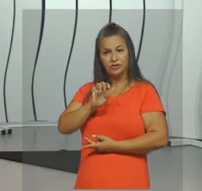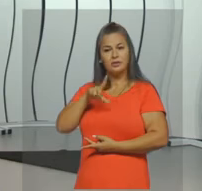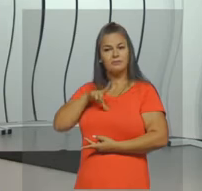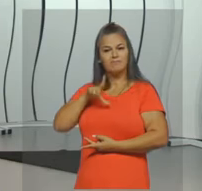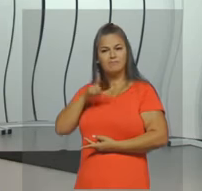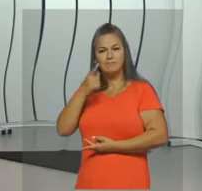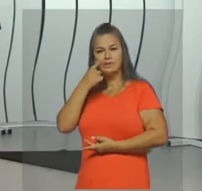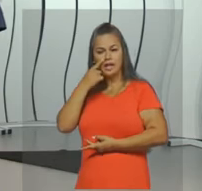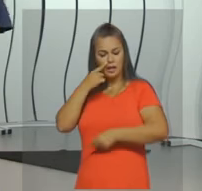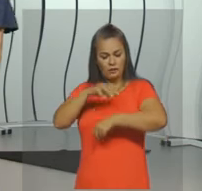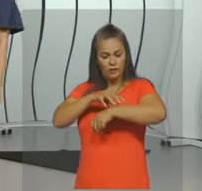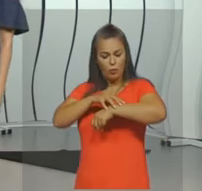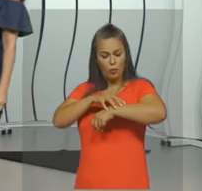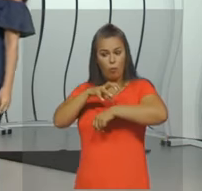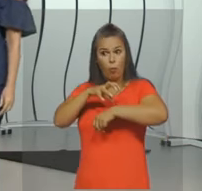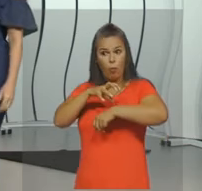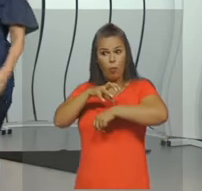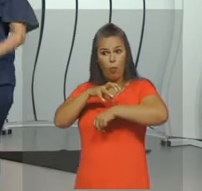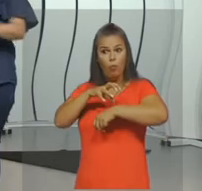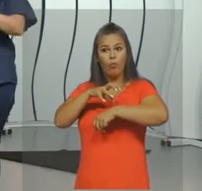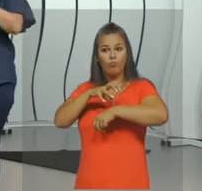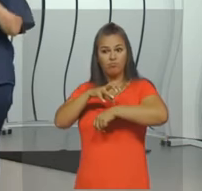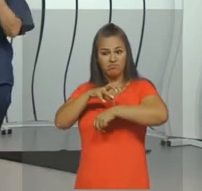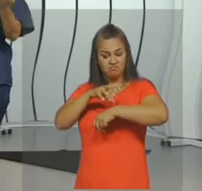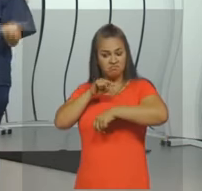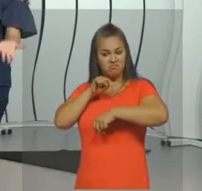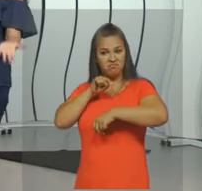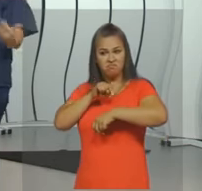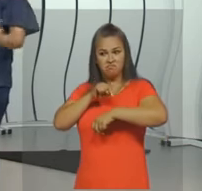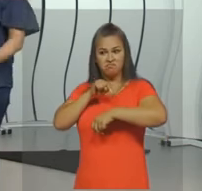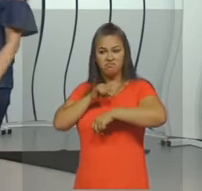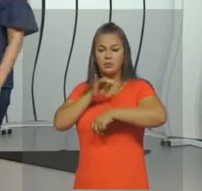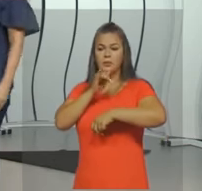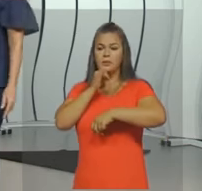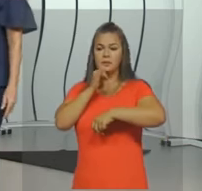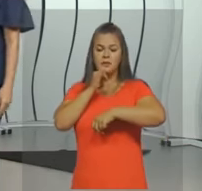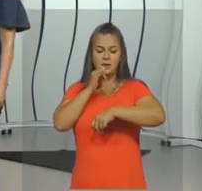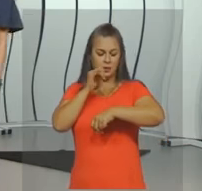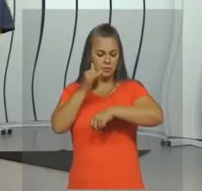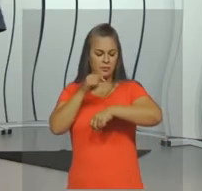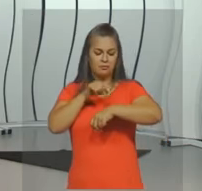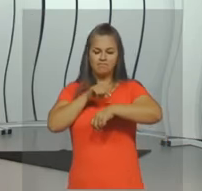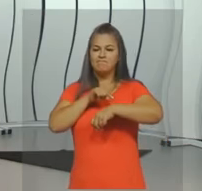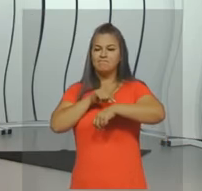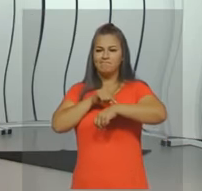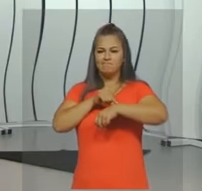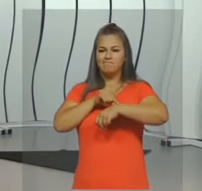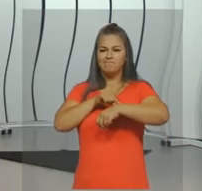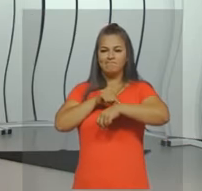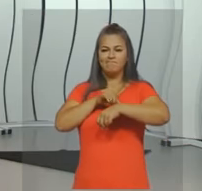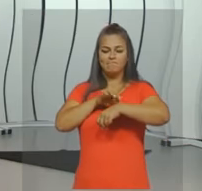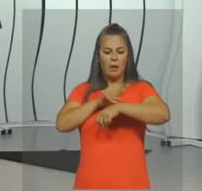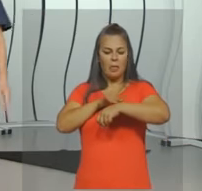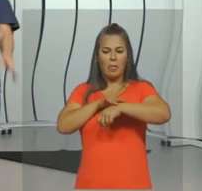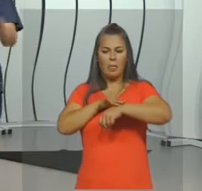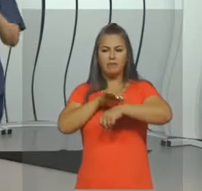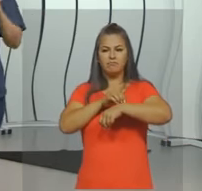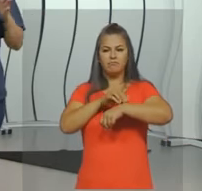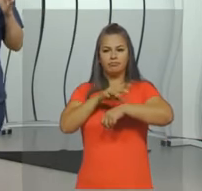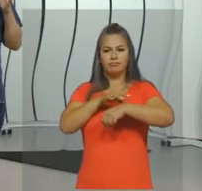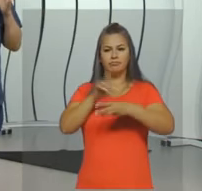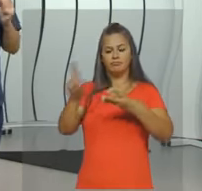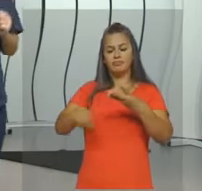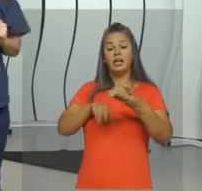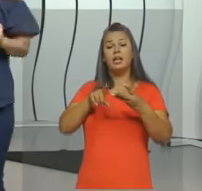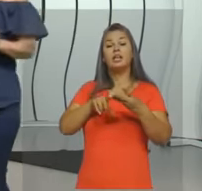inflamação, que pode ter origem mecânica, né? Como química também. E a distrofia muscular, que é a última doença